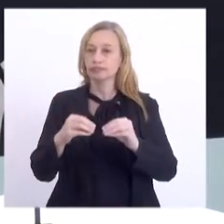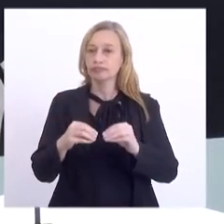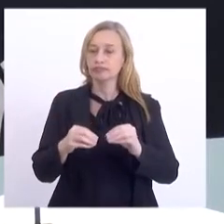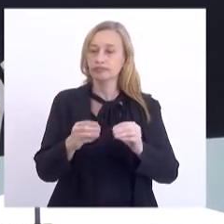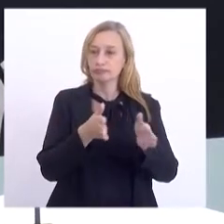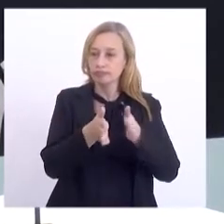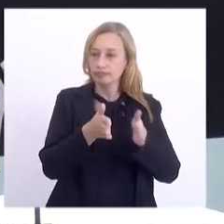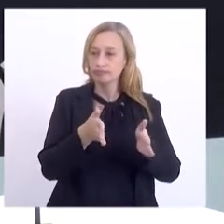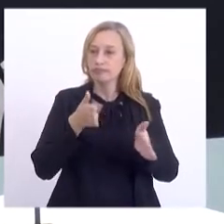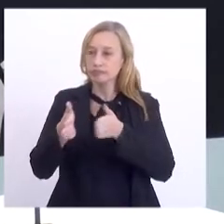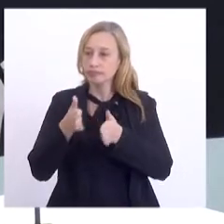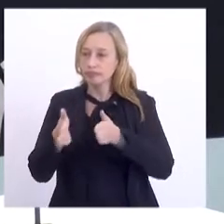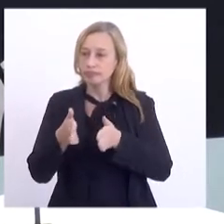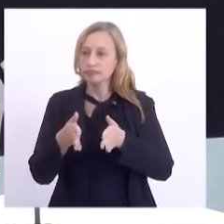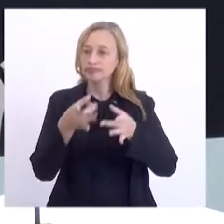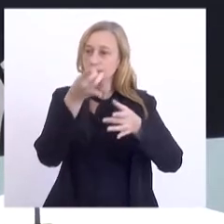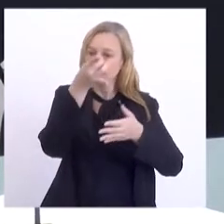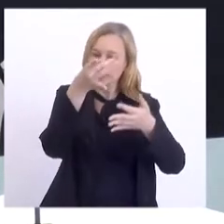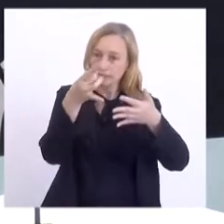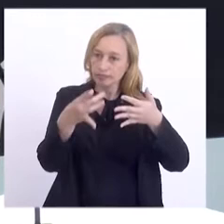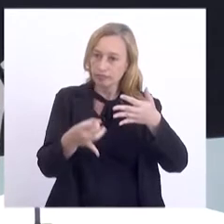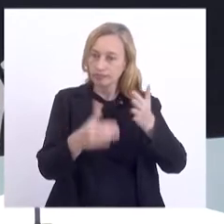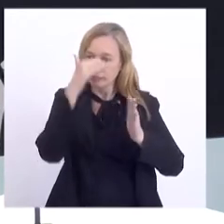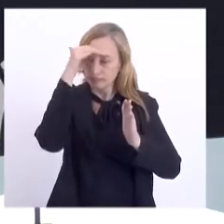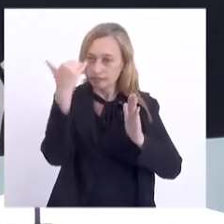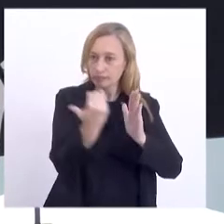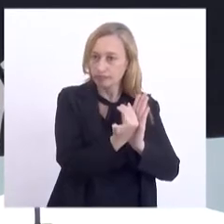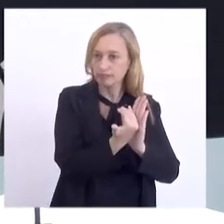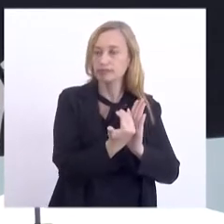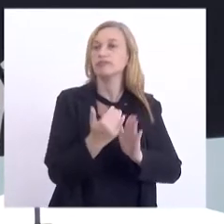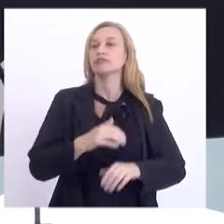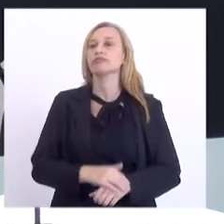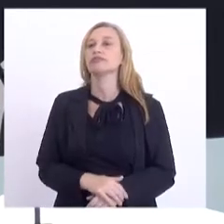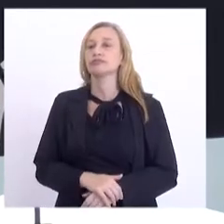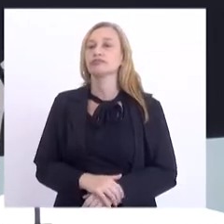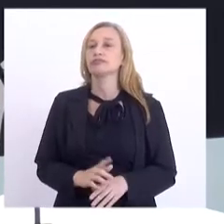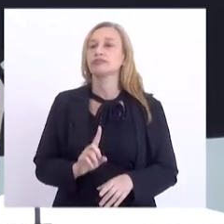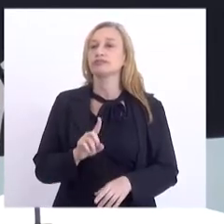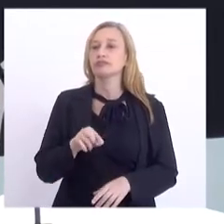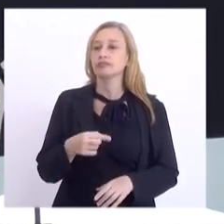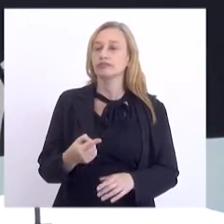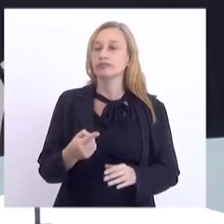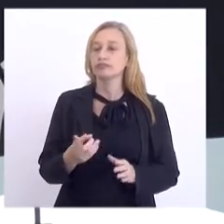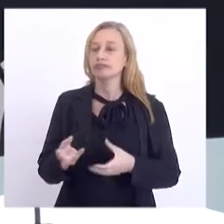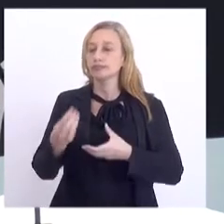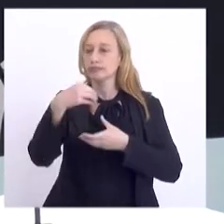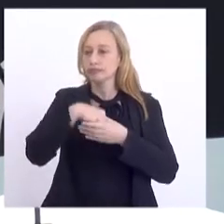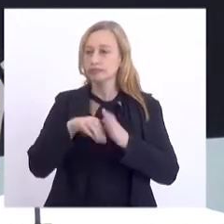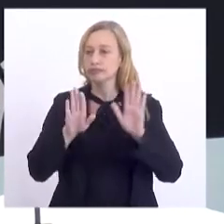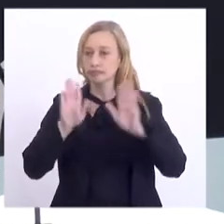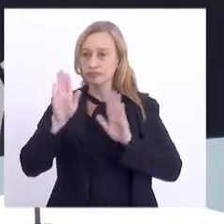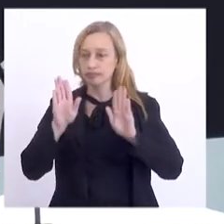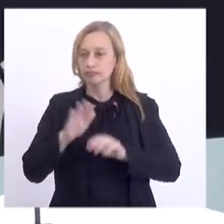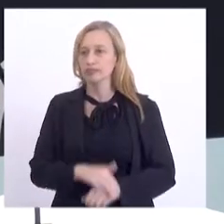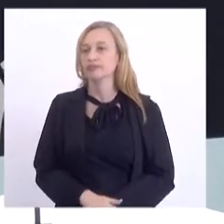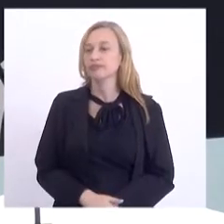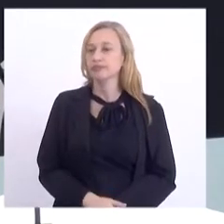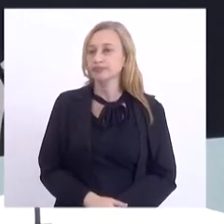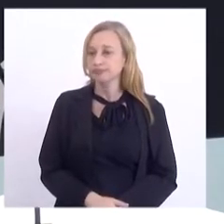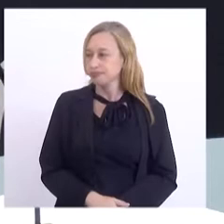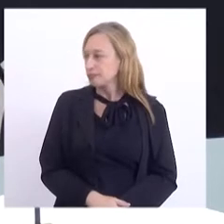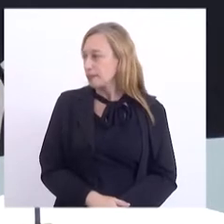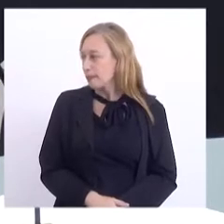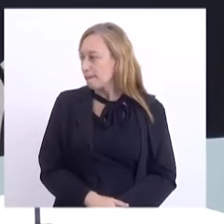tá concluído a fase licitatória interno e ele passa por uma em execução a fase licitatória interna Ah